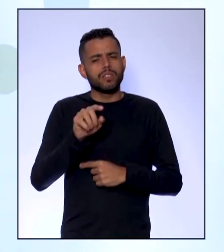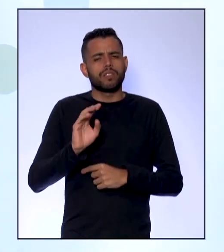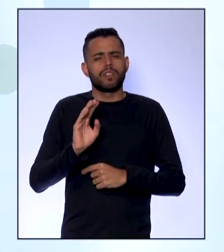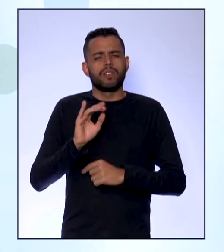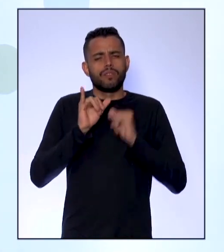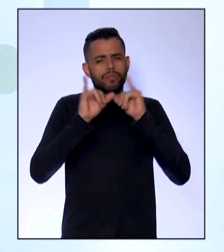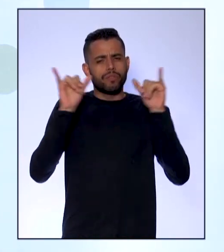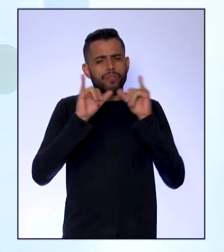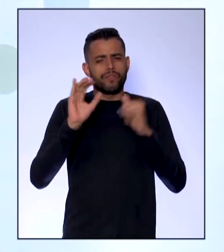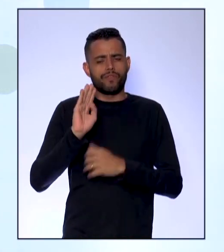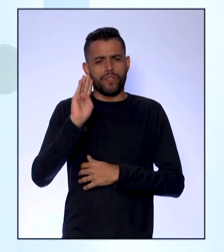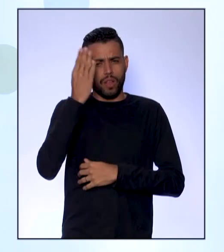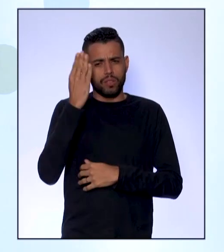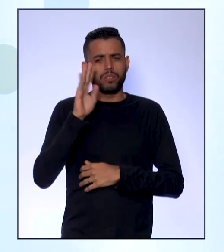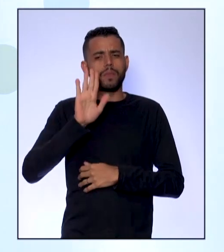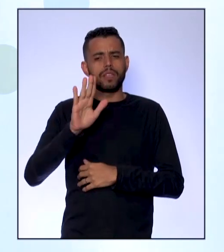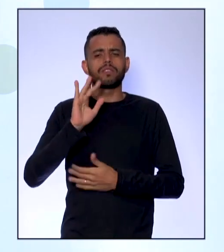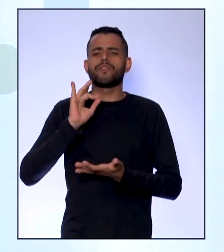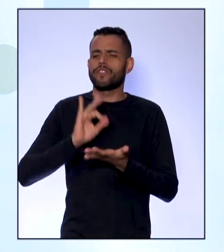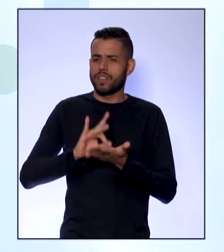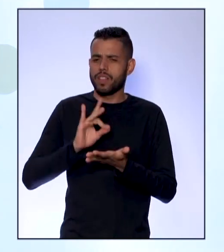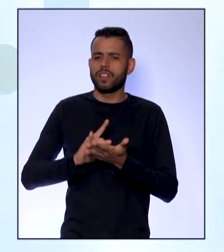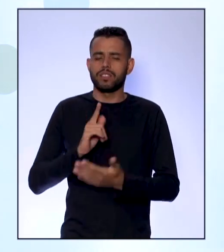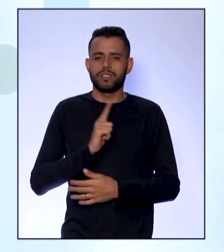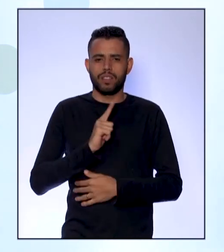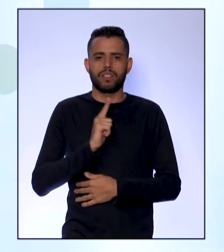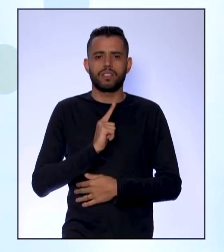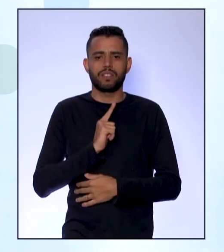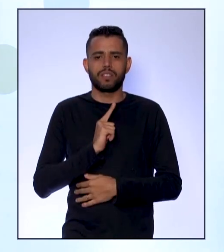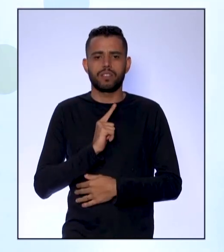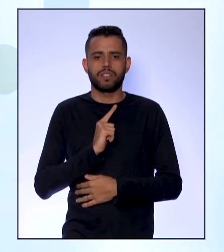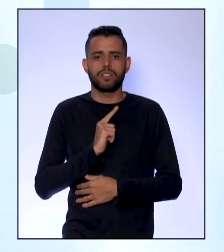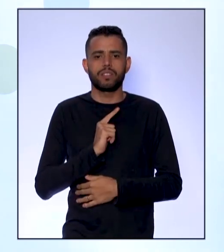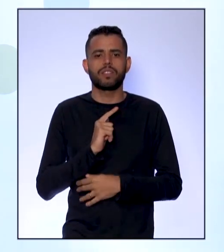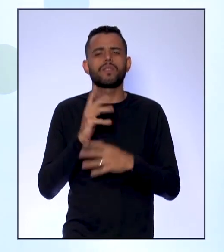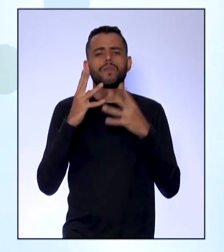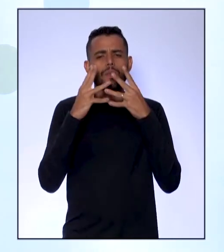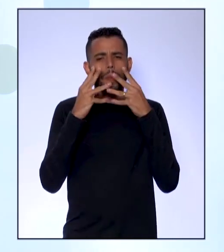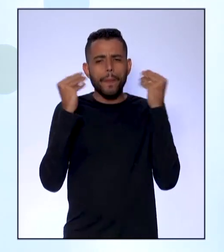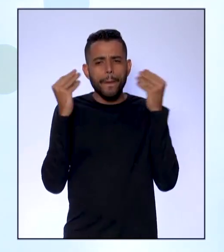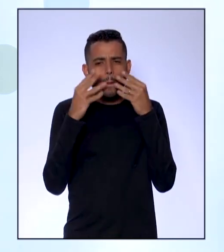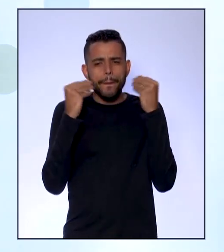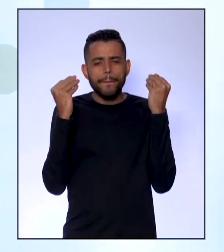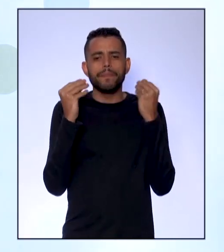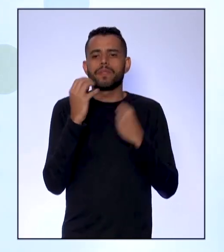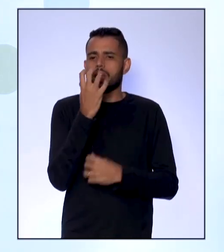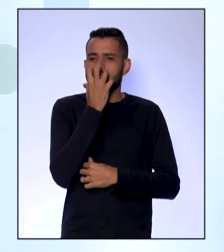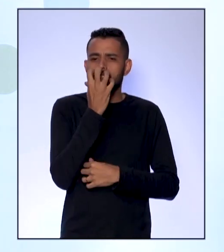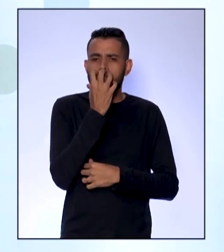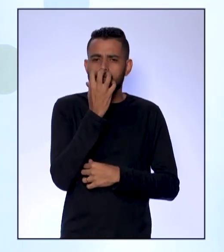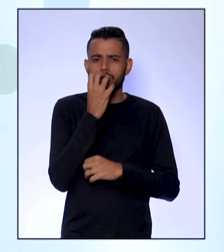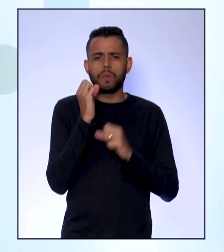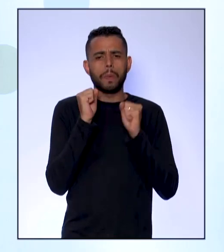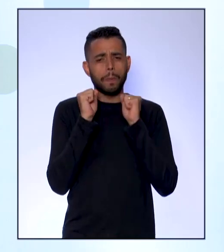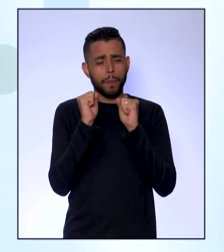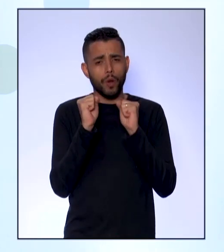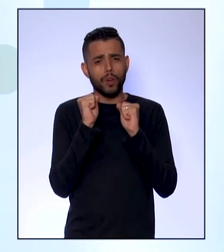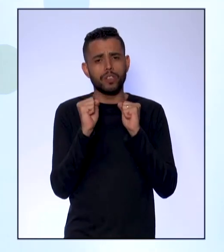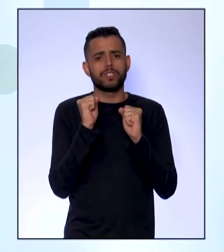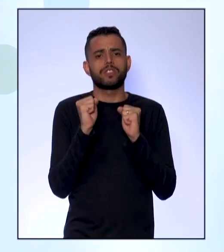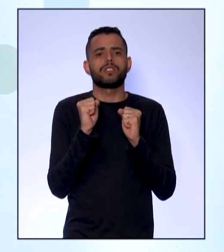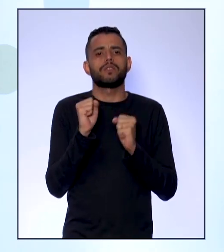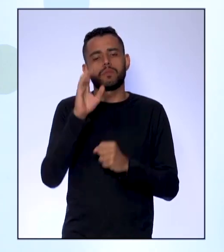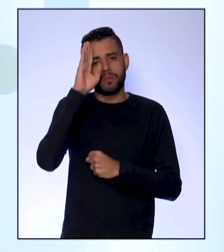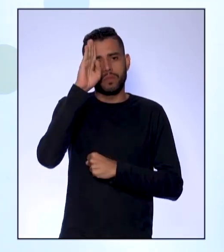falar que tem um fundo de verdade. Realmente tem. Então, gatos e cachorros podem sim carregar o coronavírus, né? Principalmente